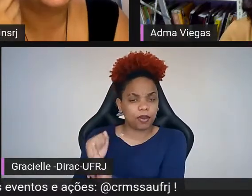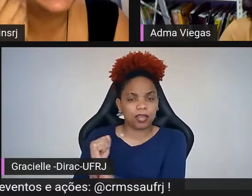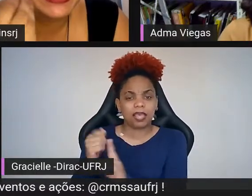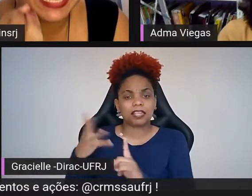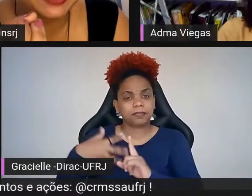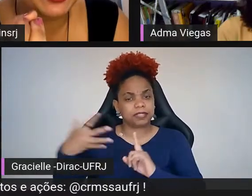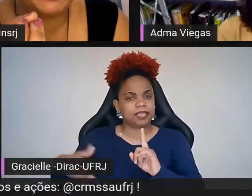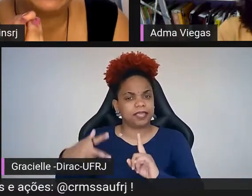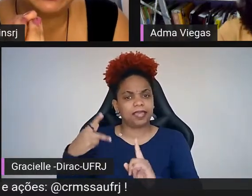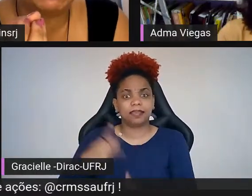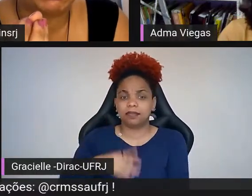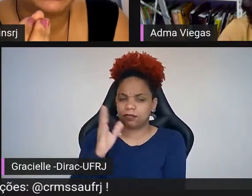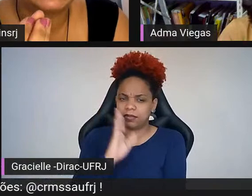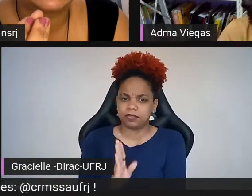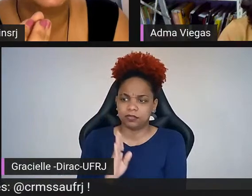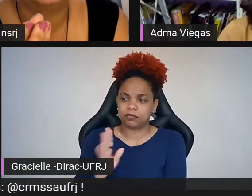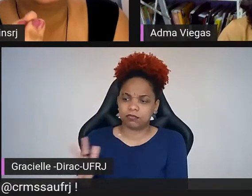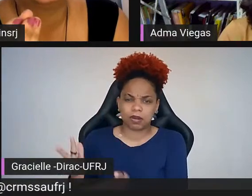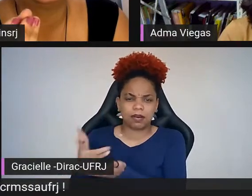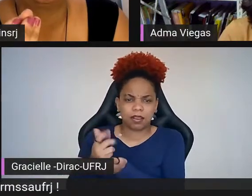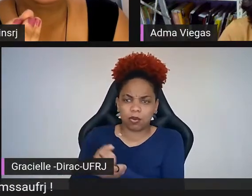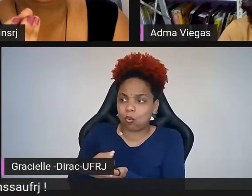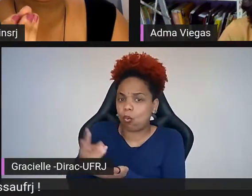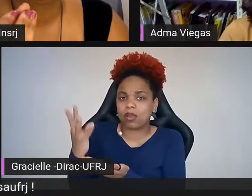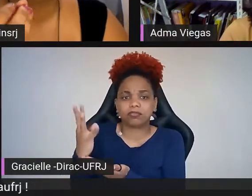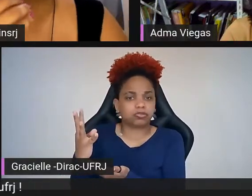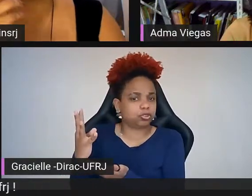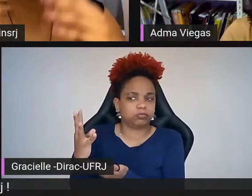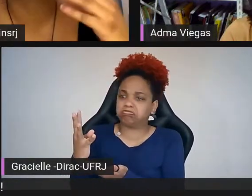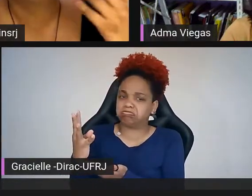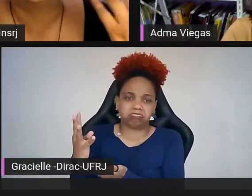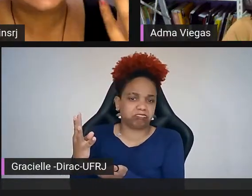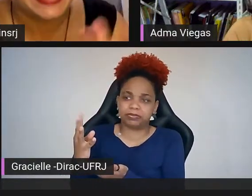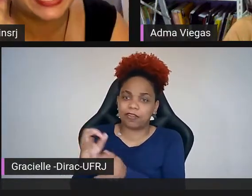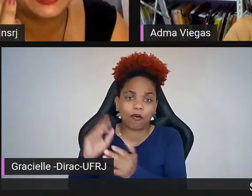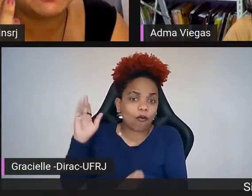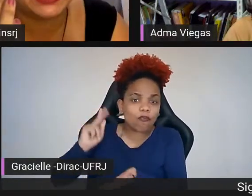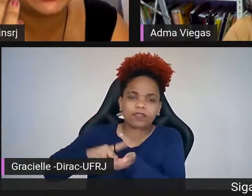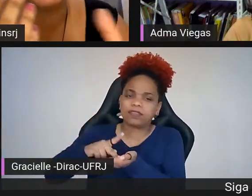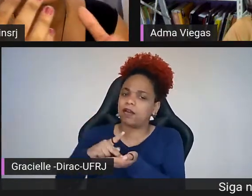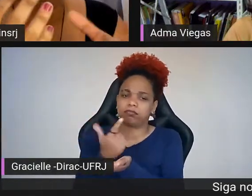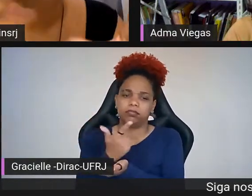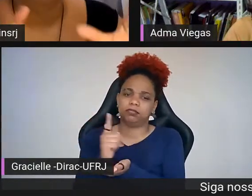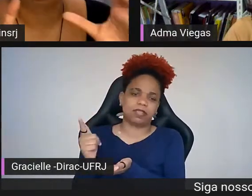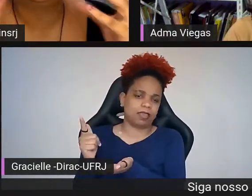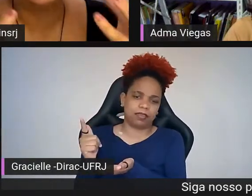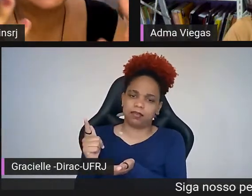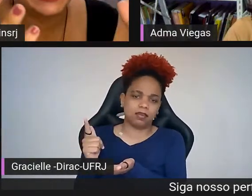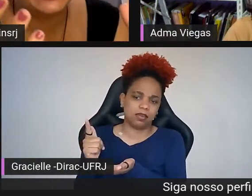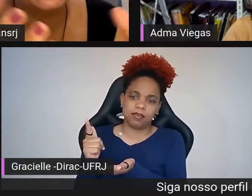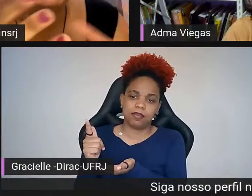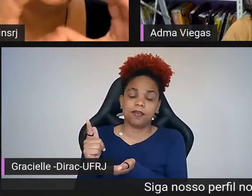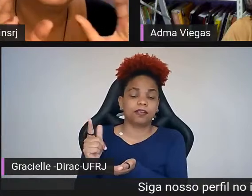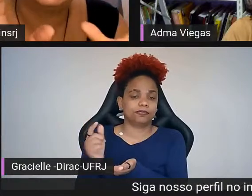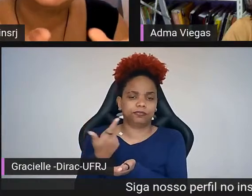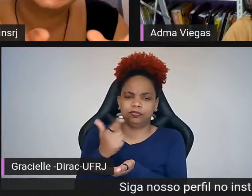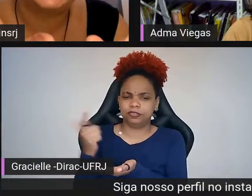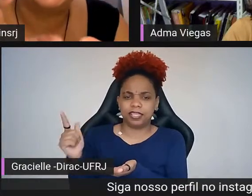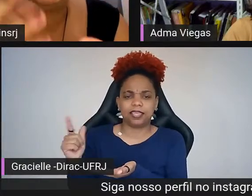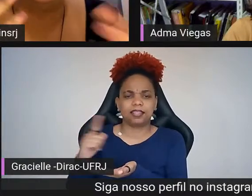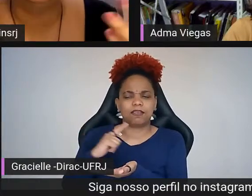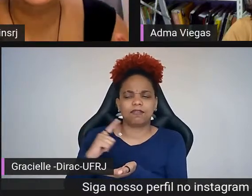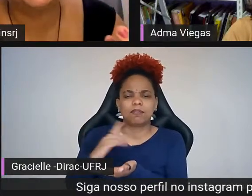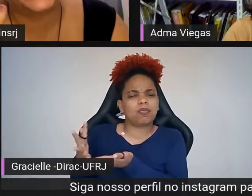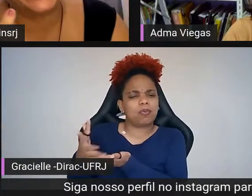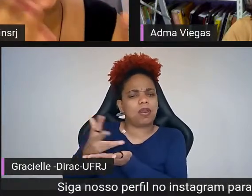mesmo assim, a gente não tem dados sobre a nossa população, quando a gente pensa em dados oficiais mesmo, né? Não temos dados. O último dado que